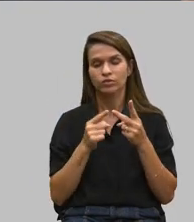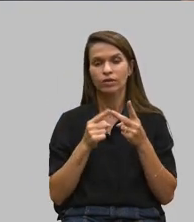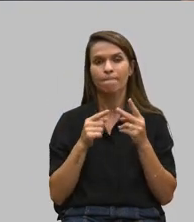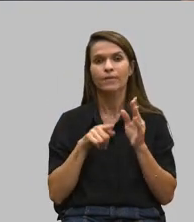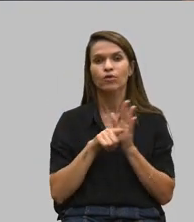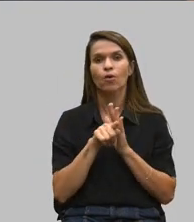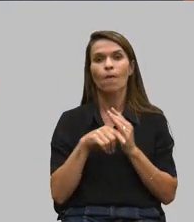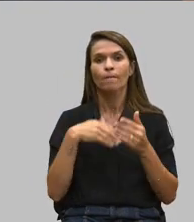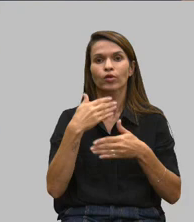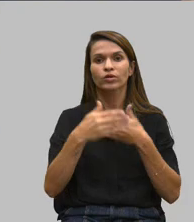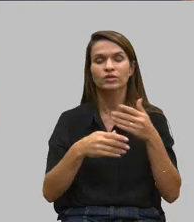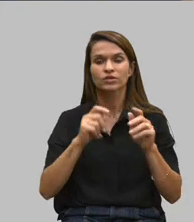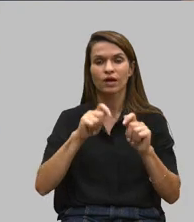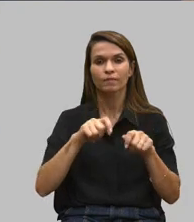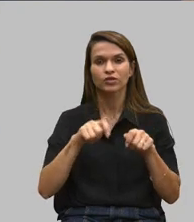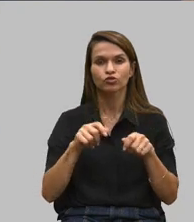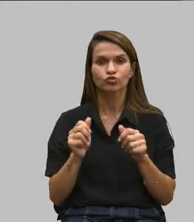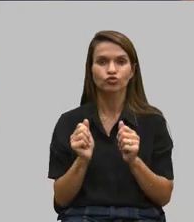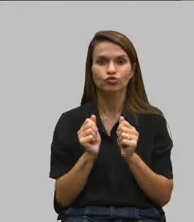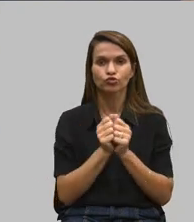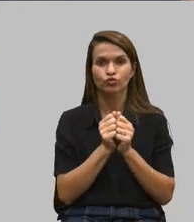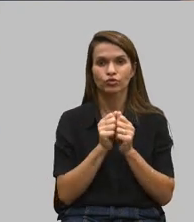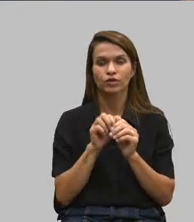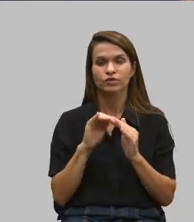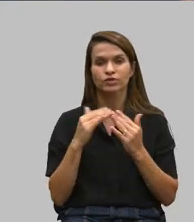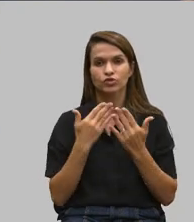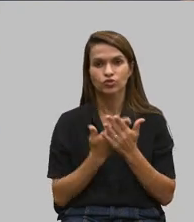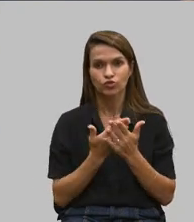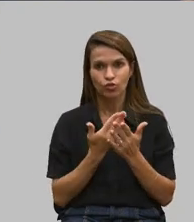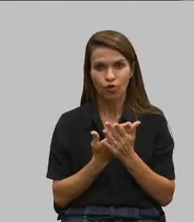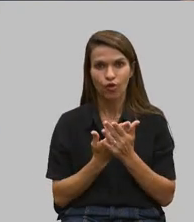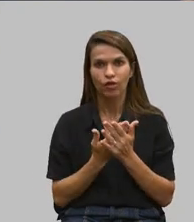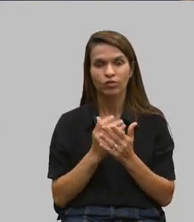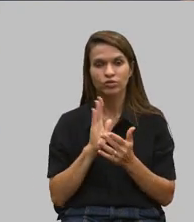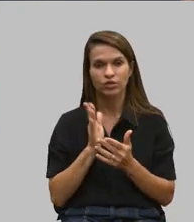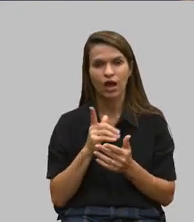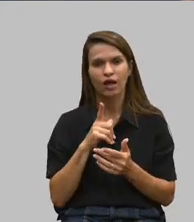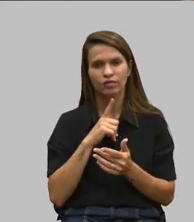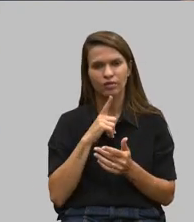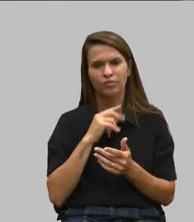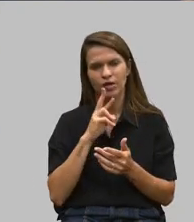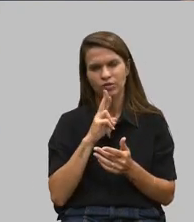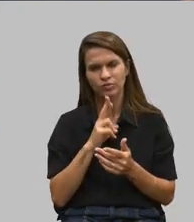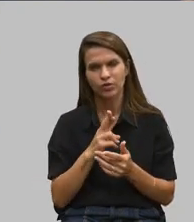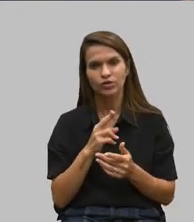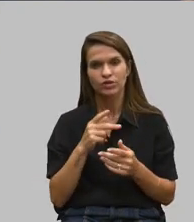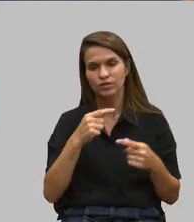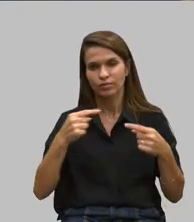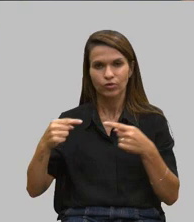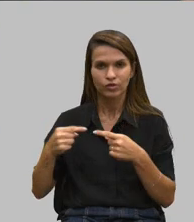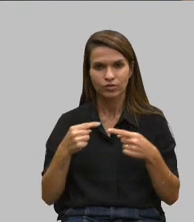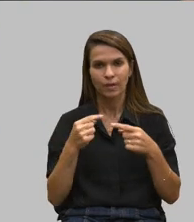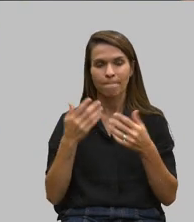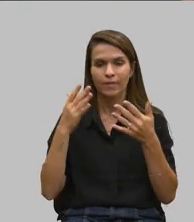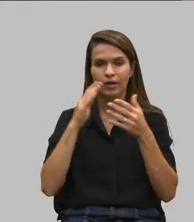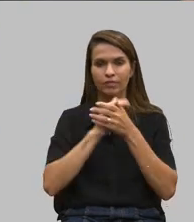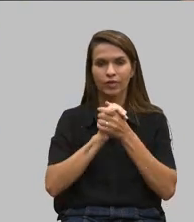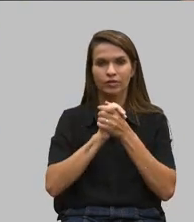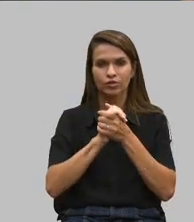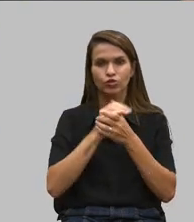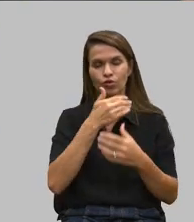capacitação junto às escolas se tem um desenho dessa política e parabenizar pela iniciativa do governo de fazer